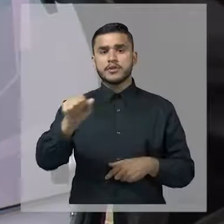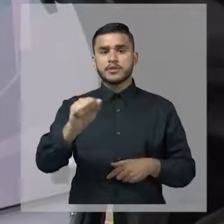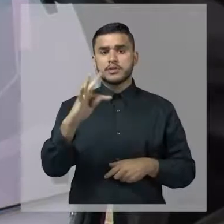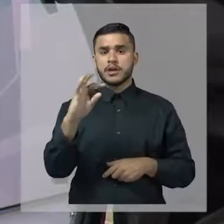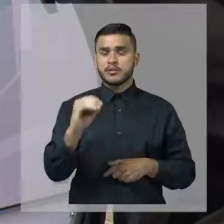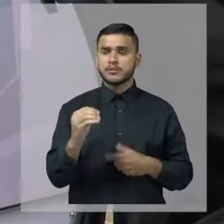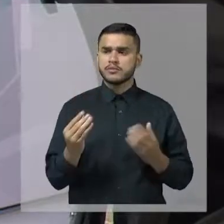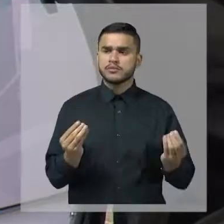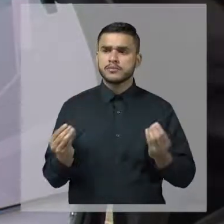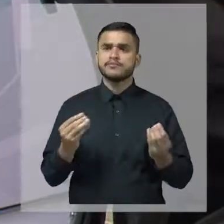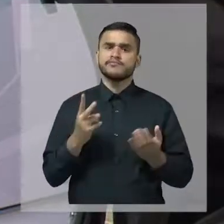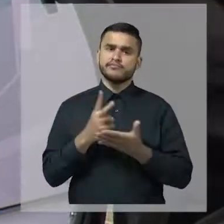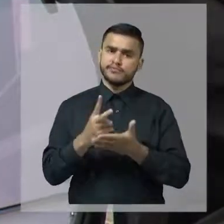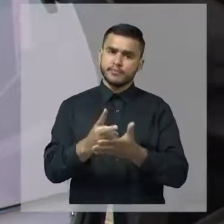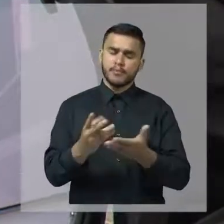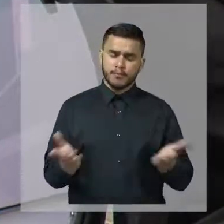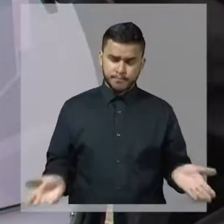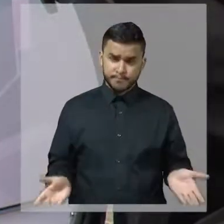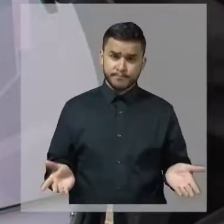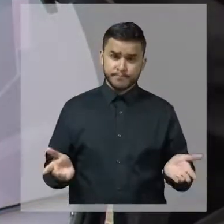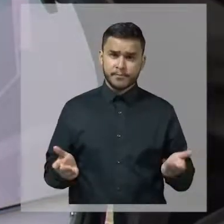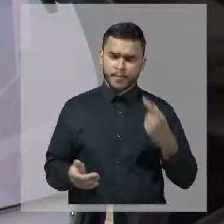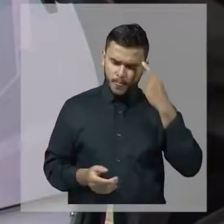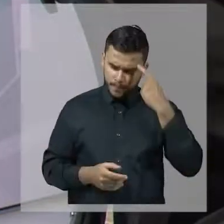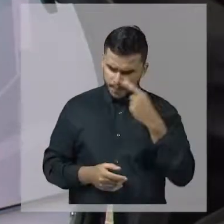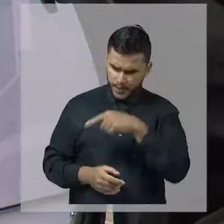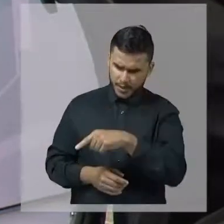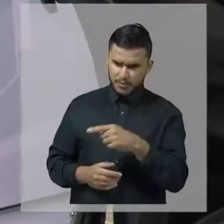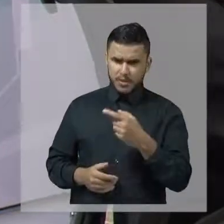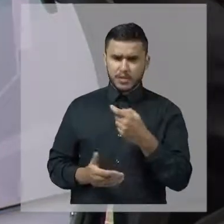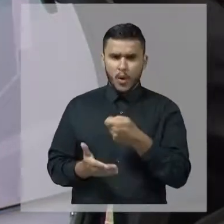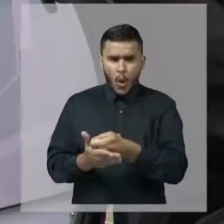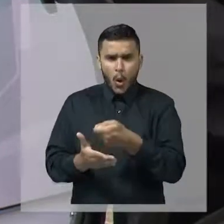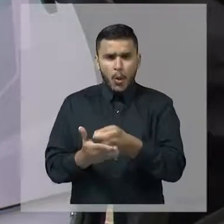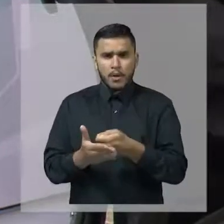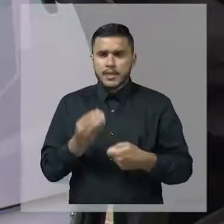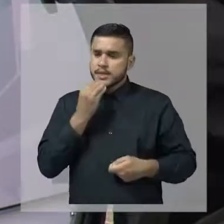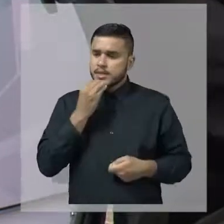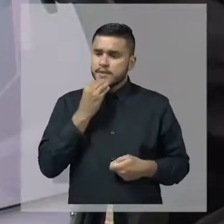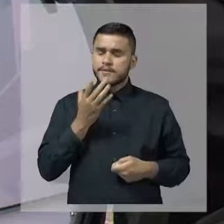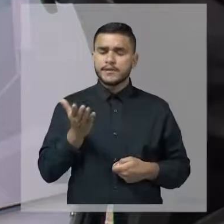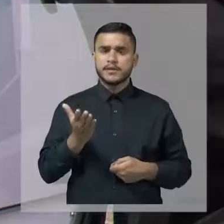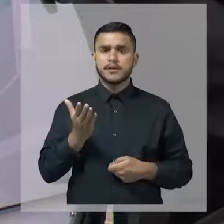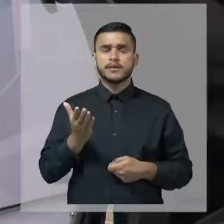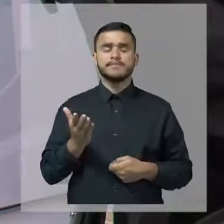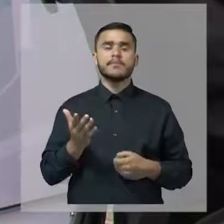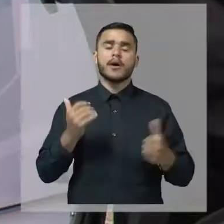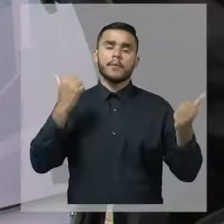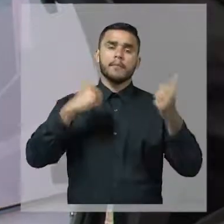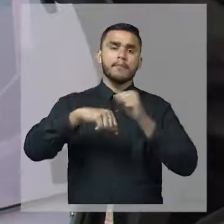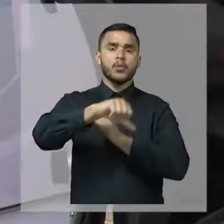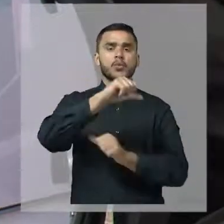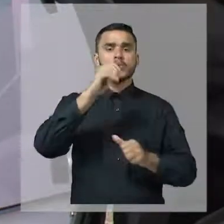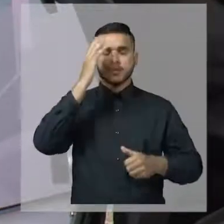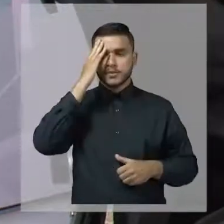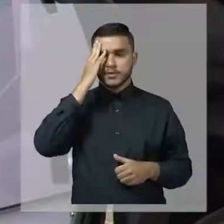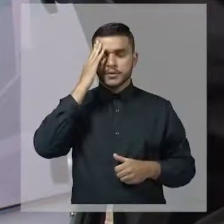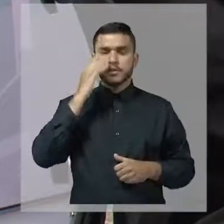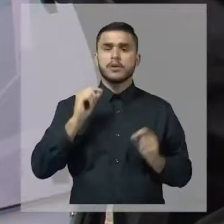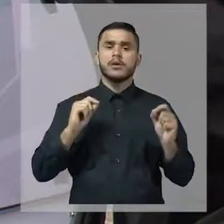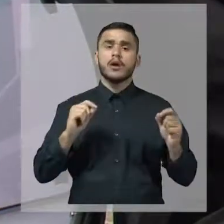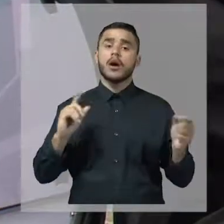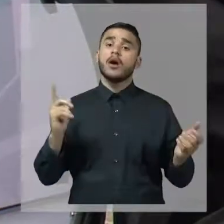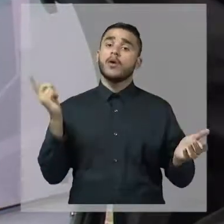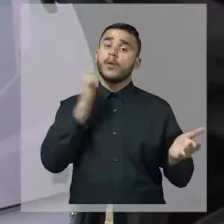e agora neutraliza, em última análise, essas conquistas da sociedade brasileira, colocando